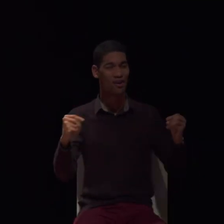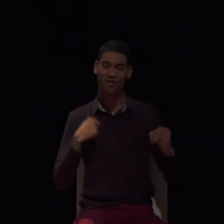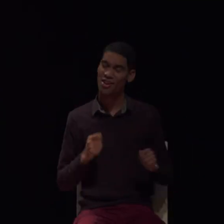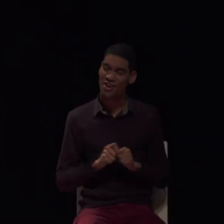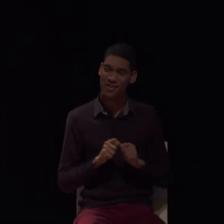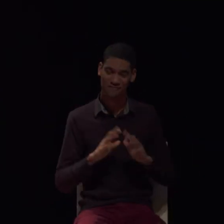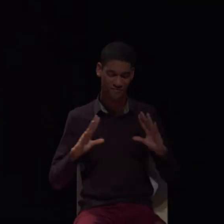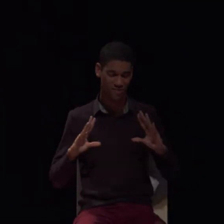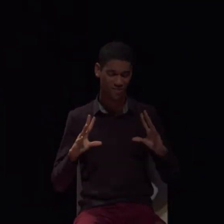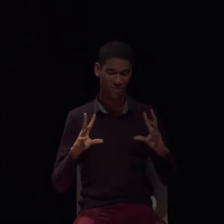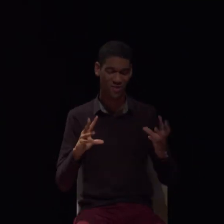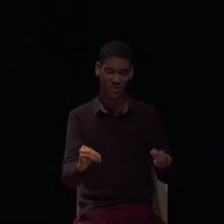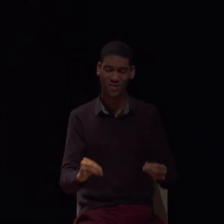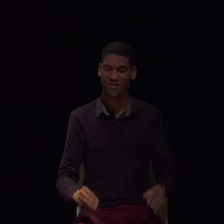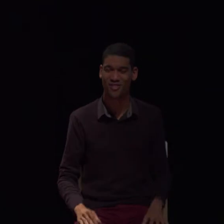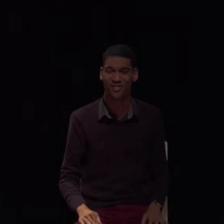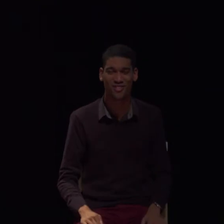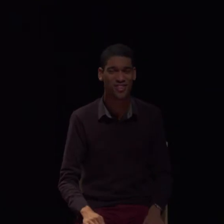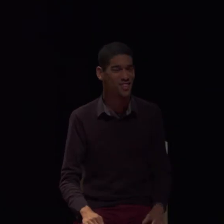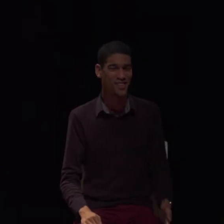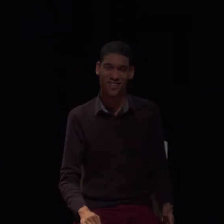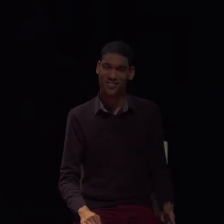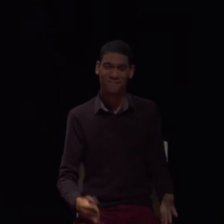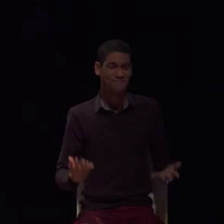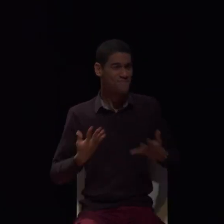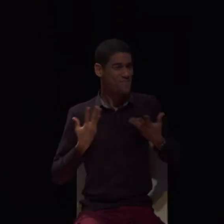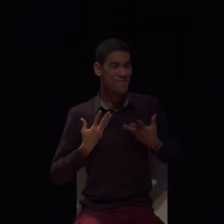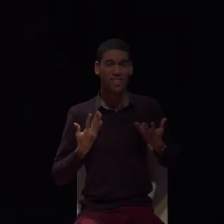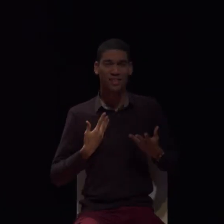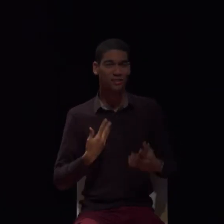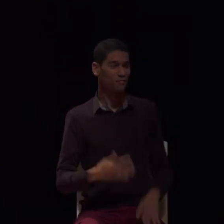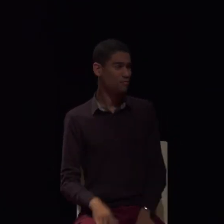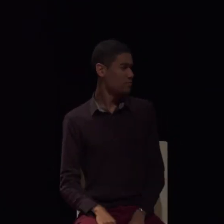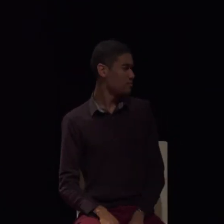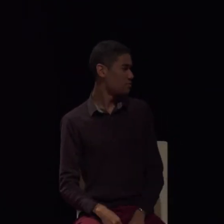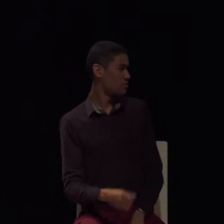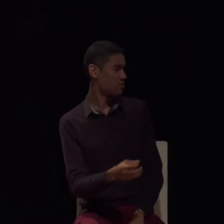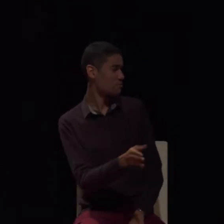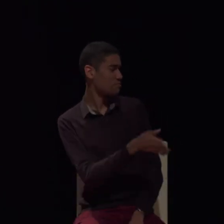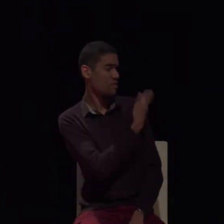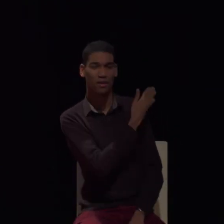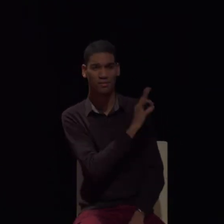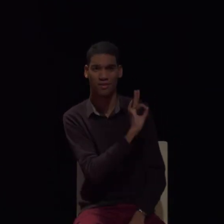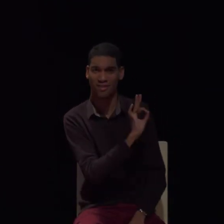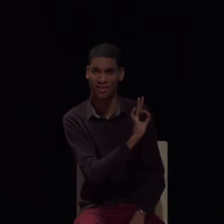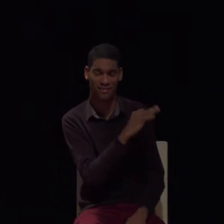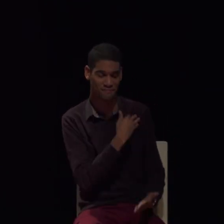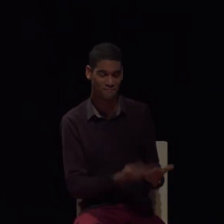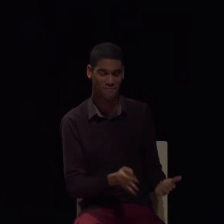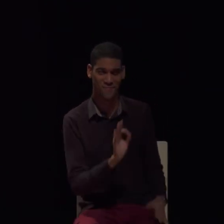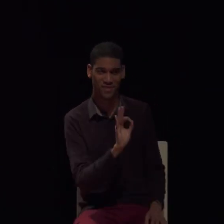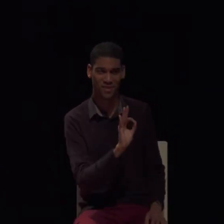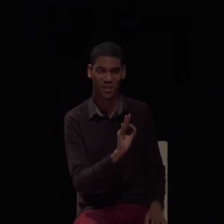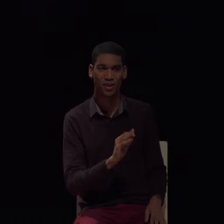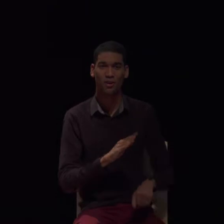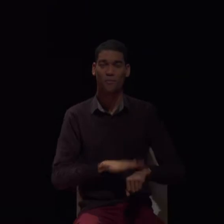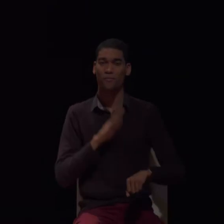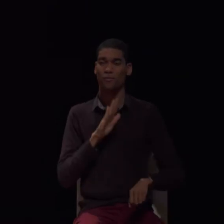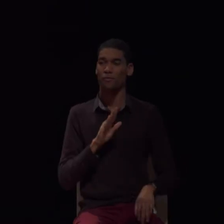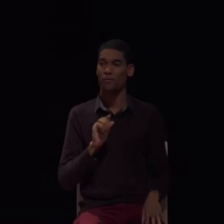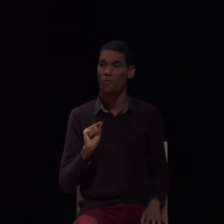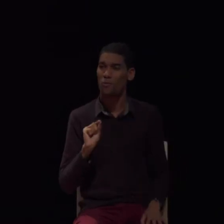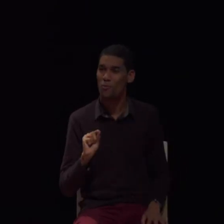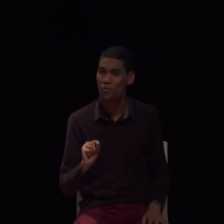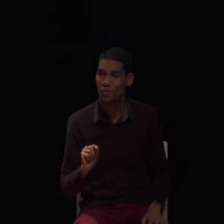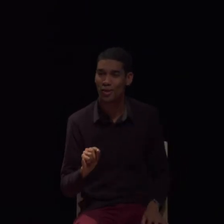gente tudo deixei nada atrás e o grande momento foi o momento em que